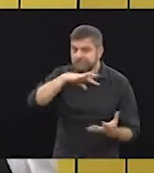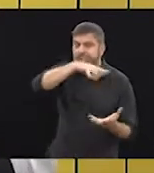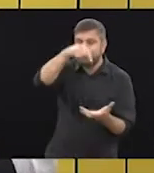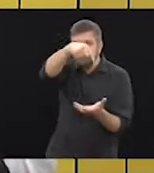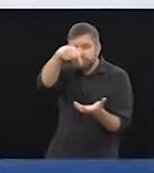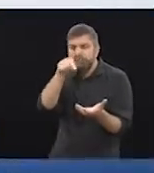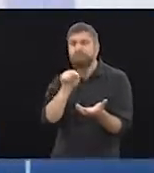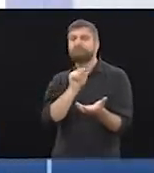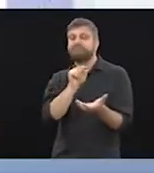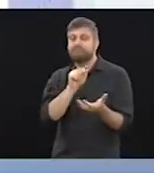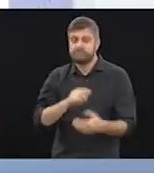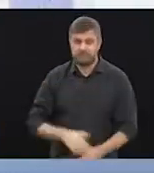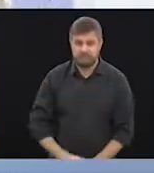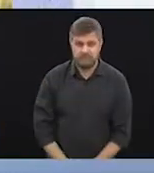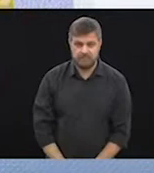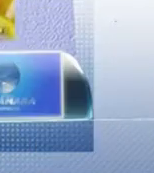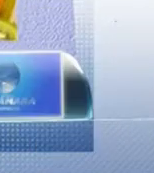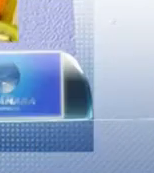e no mundo.